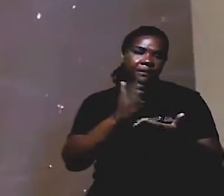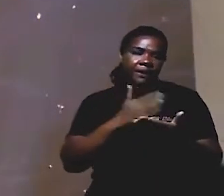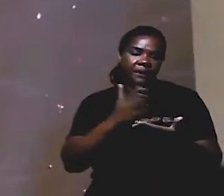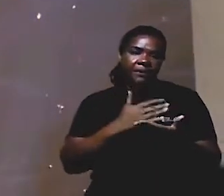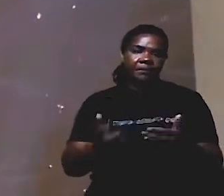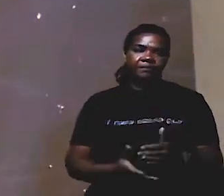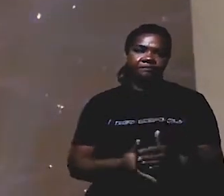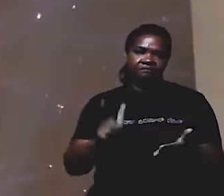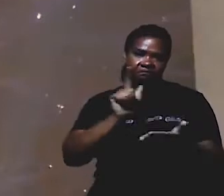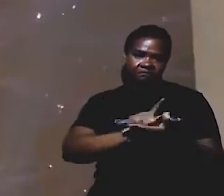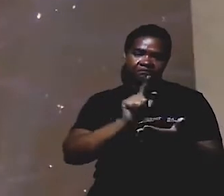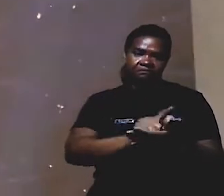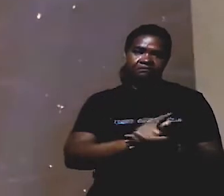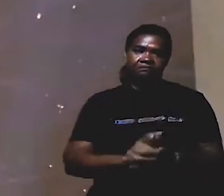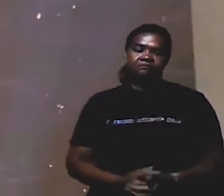tela.